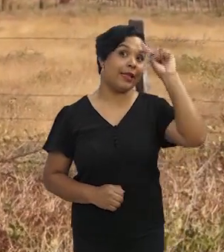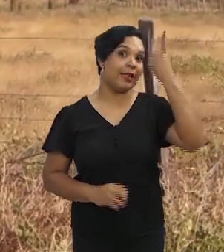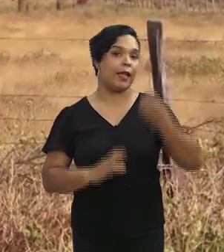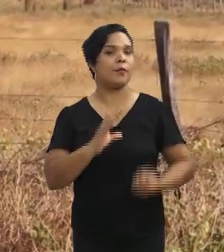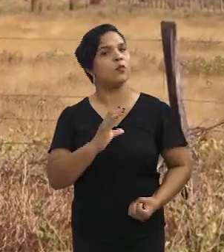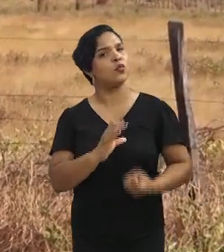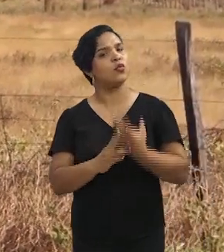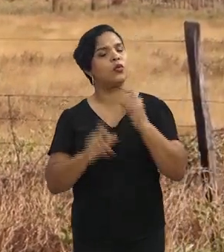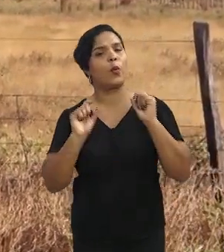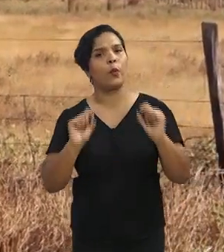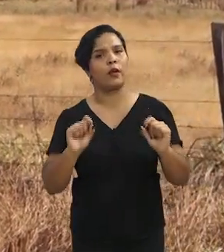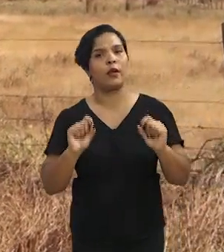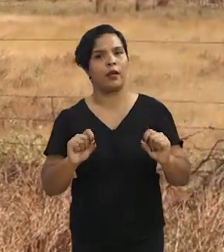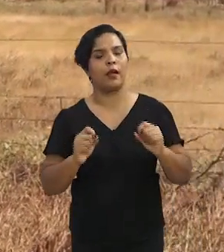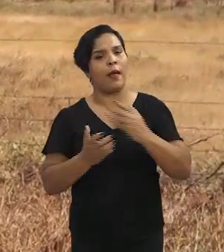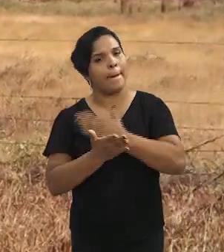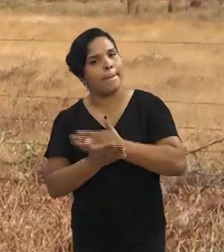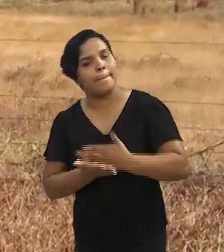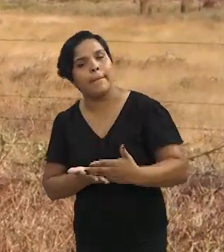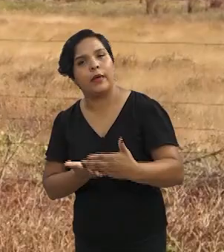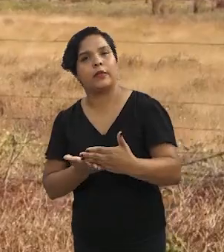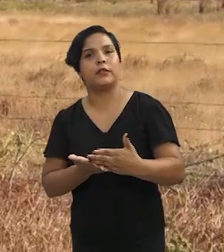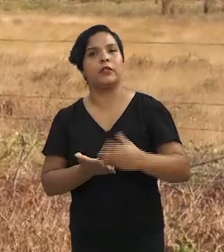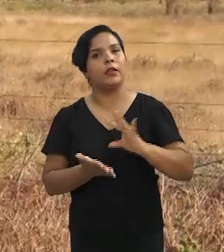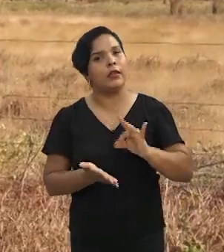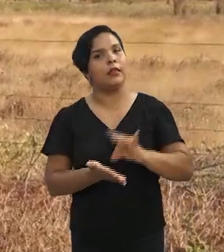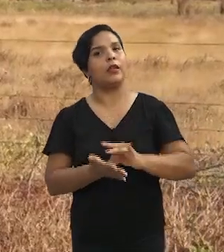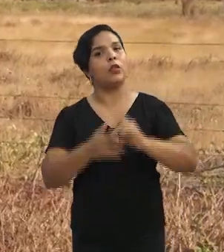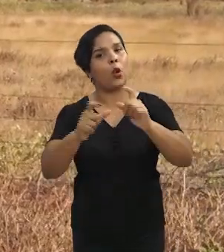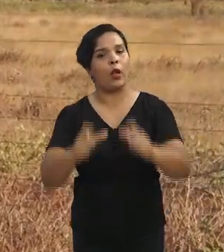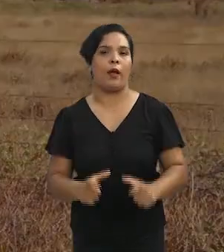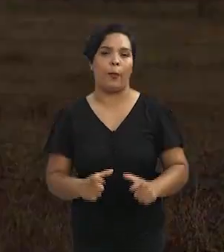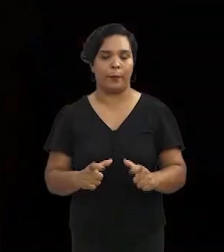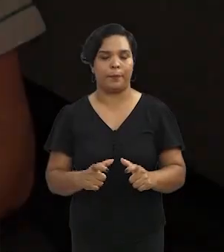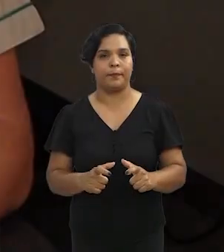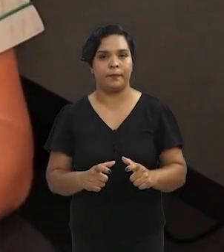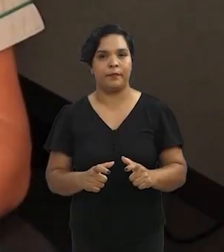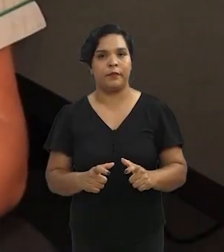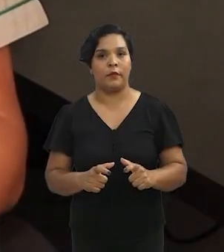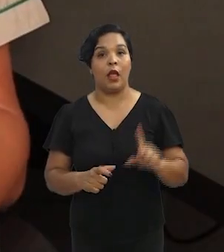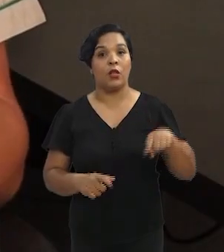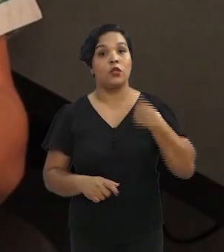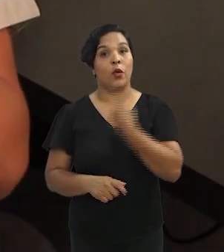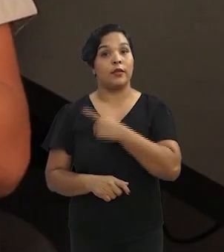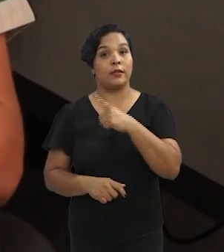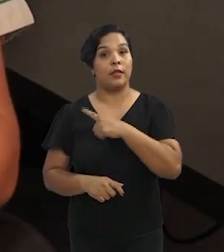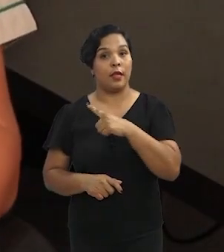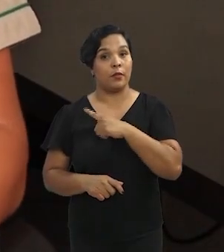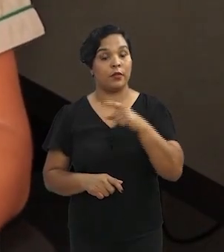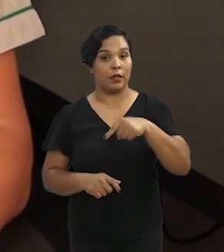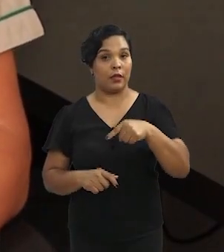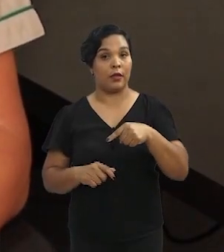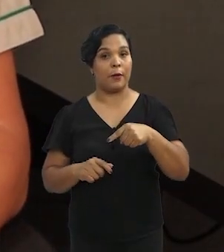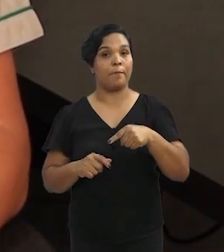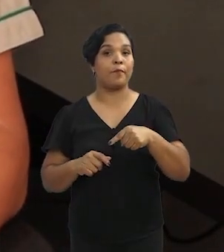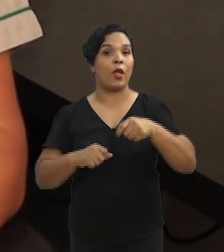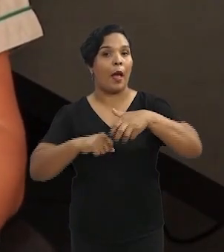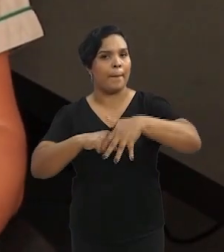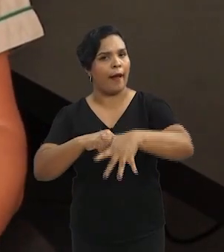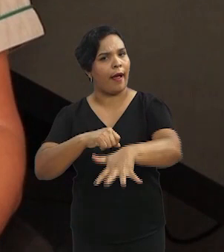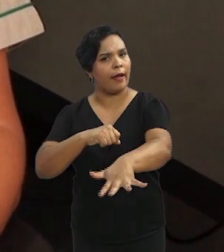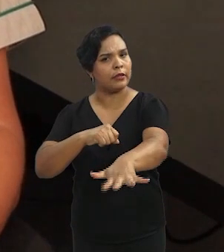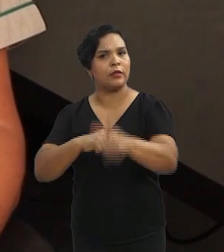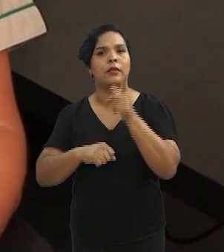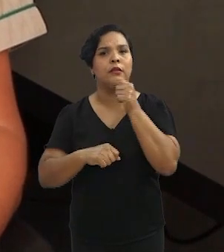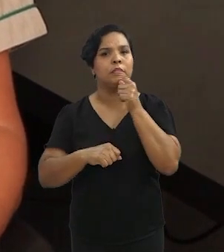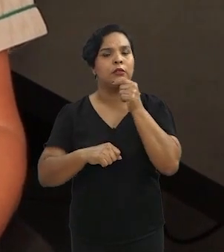Essa ideia surgiu justamente a partir de uma realidade local, né? Nós temos uma barragem